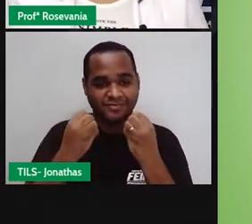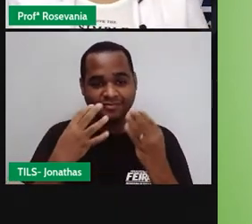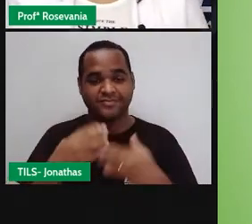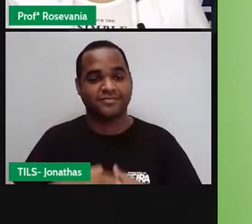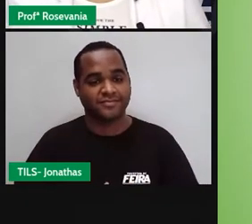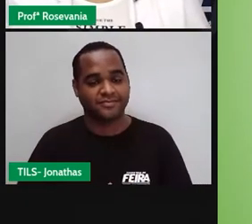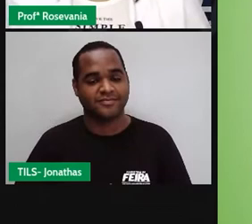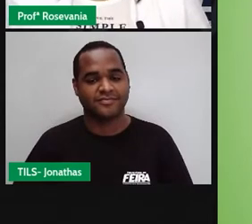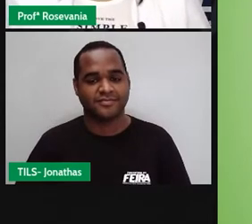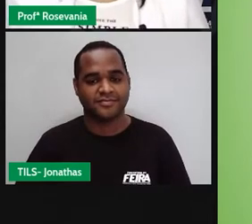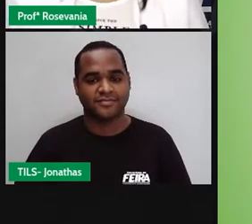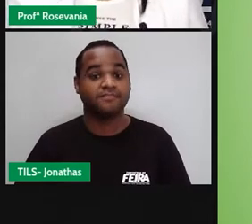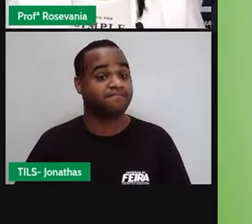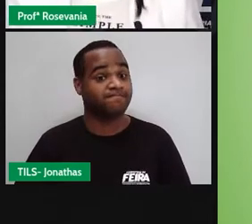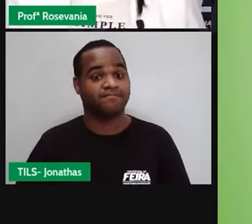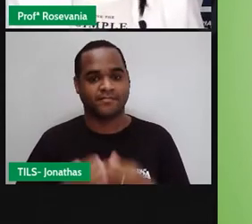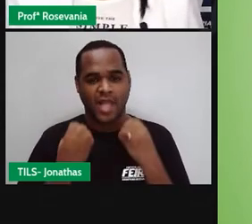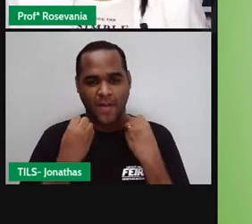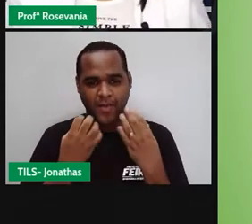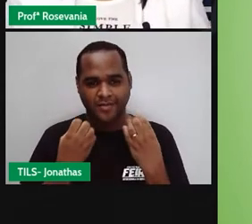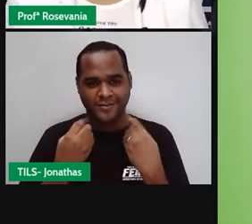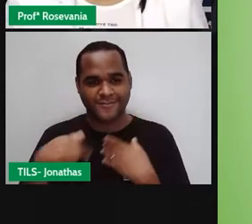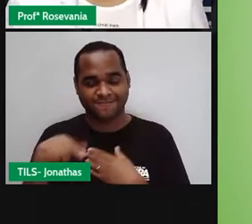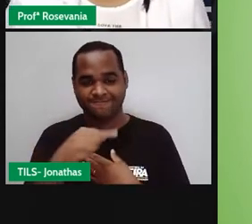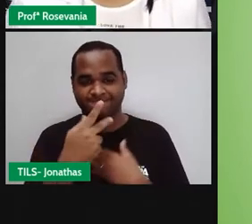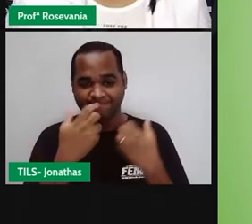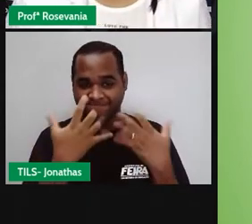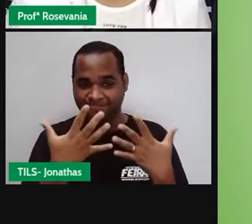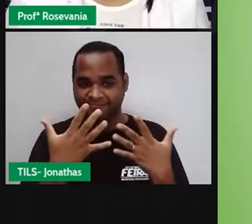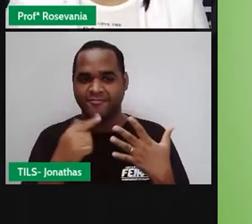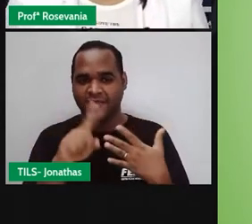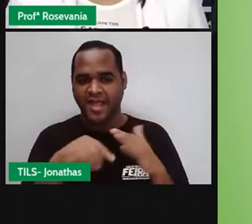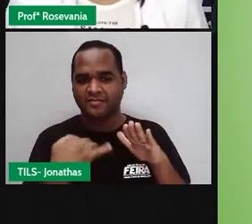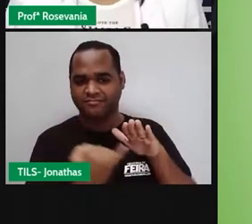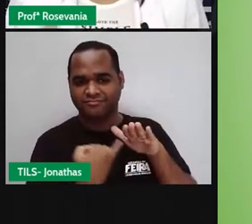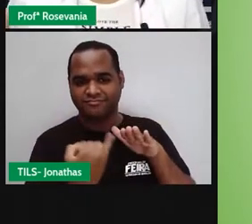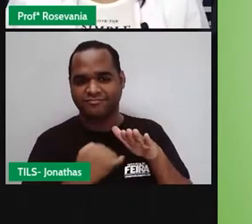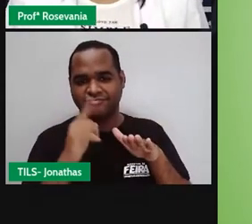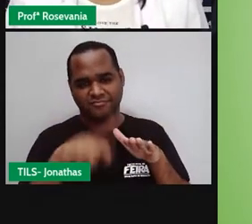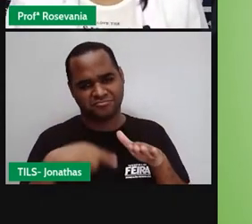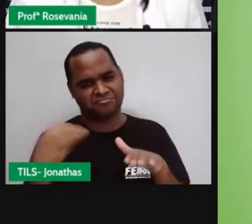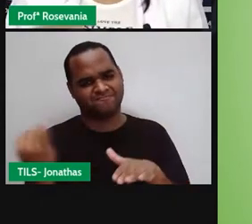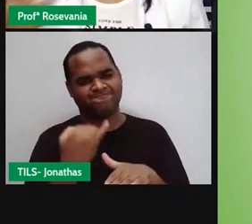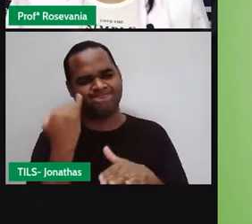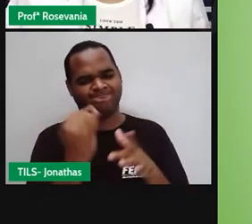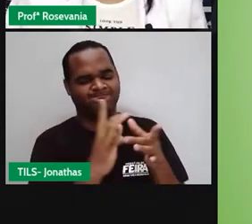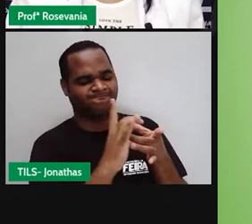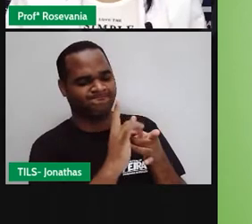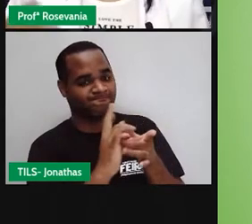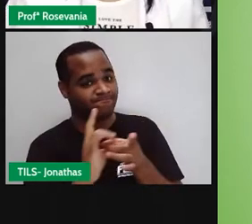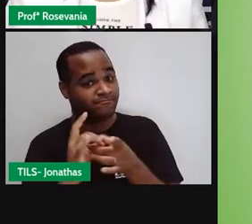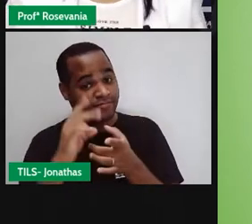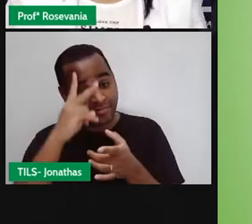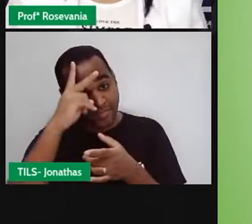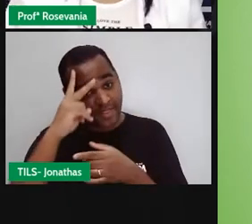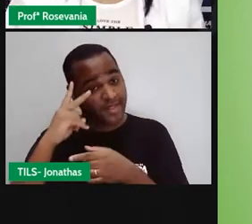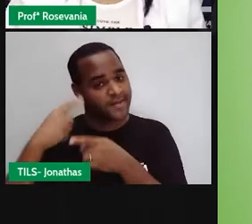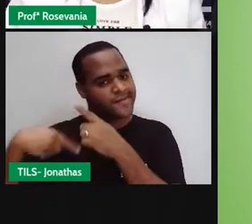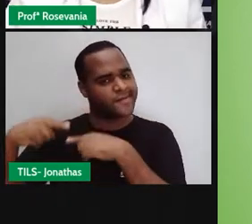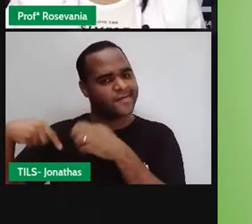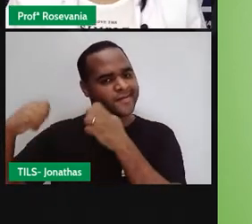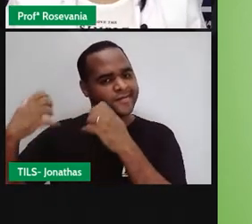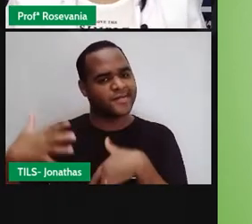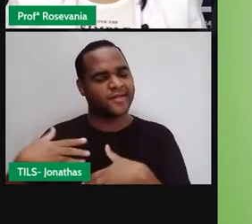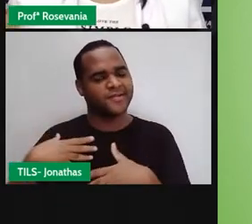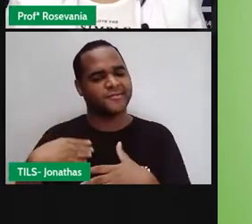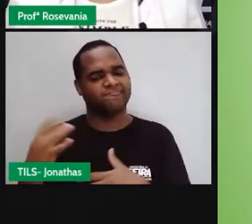lá? Bom, a gente não pode falar sobre a industrialização brasileira sem fazer um pouco, né, uma análise da nossa história. Nossa história